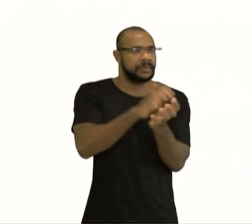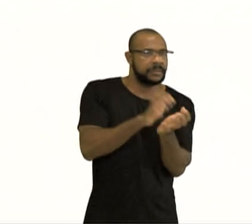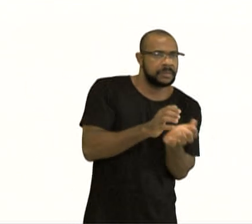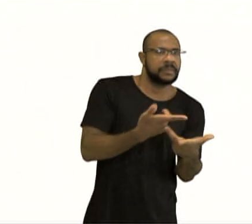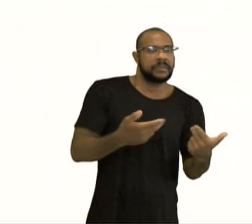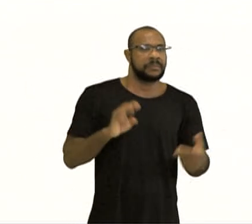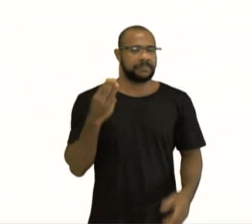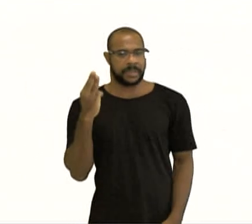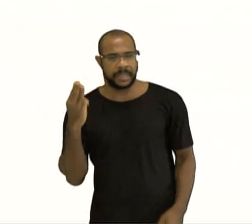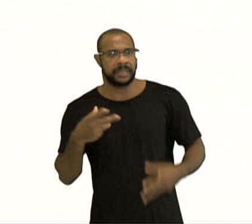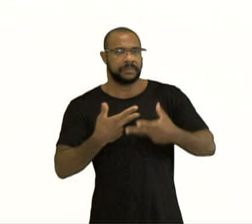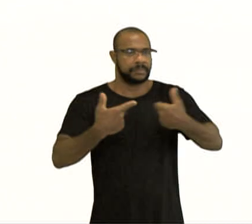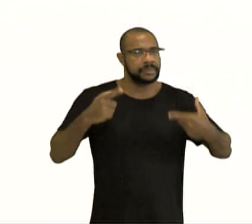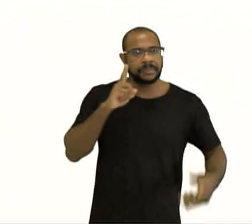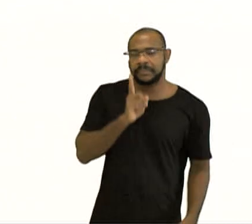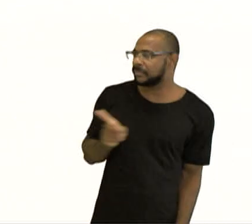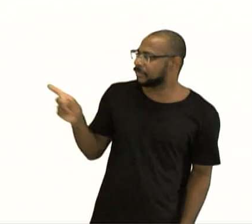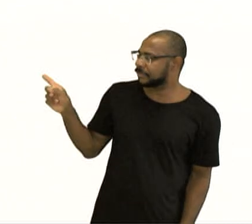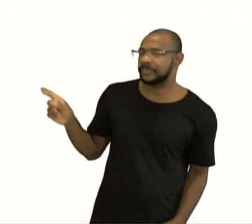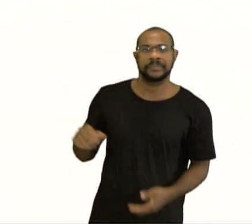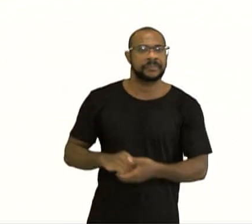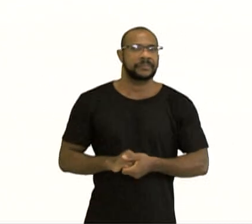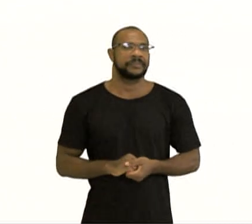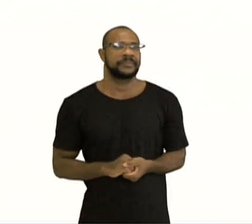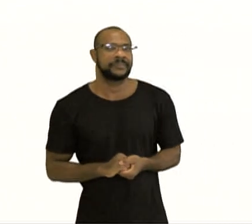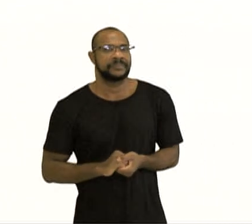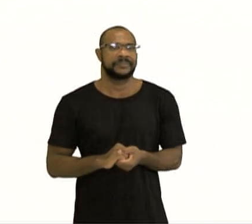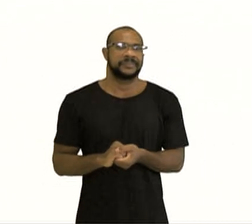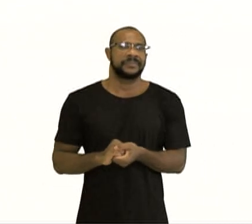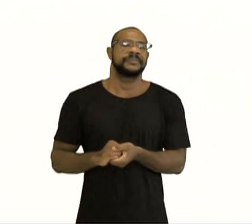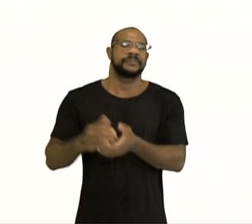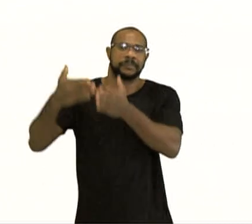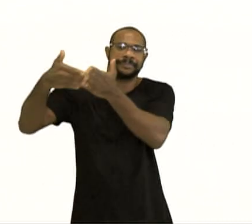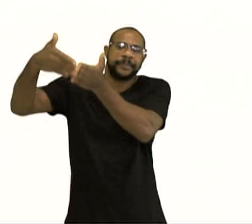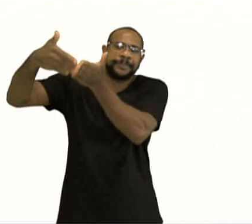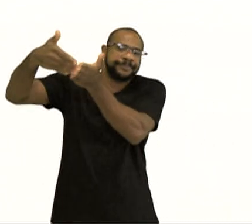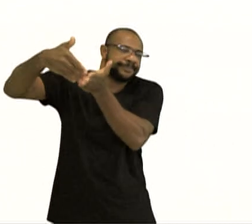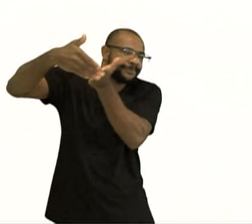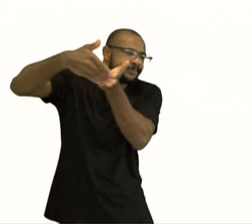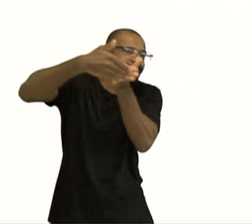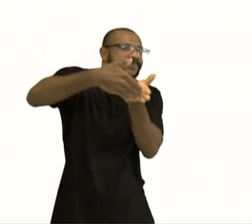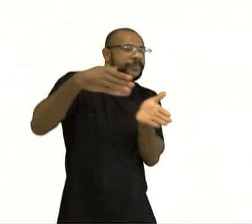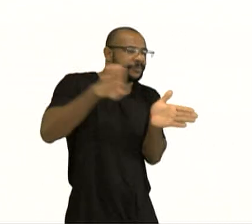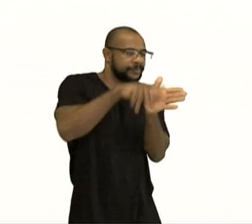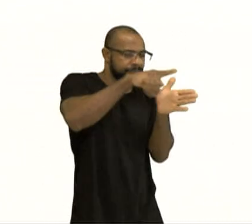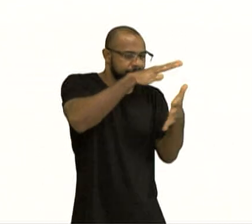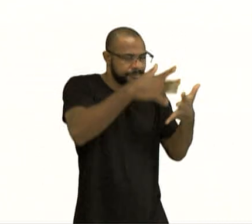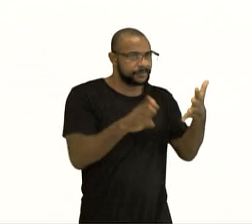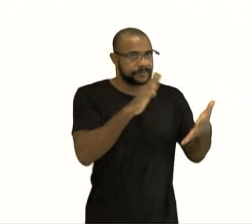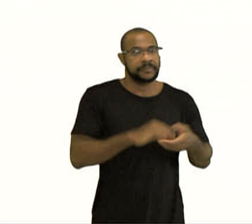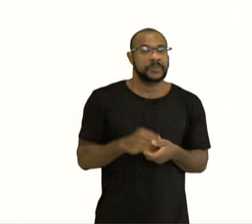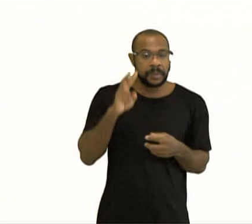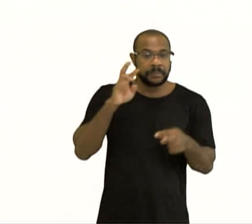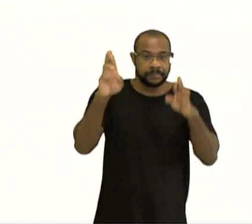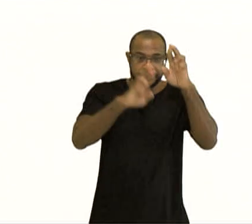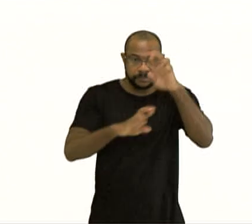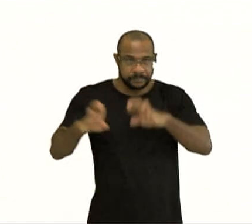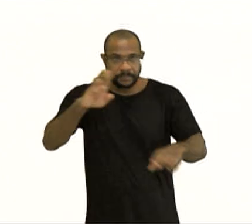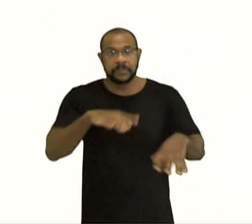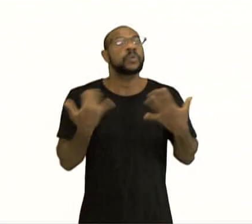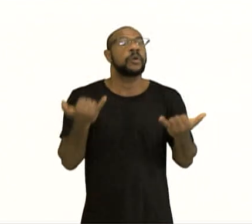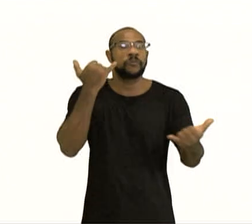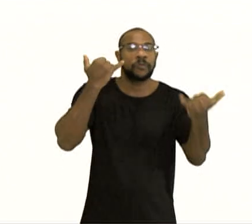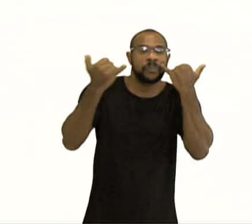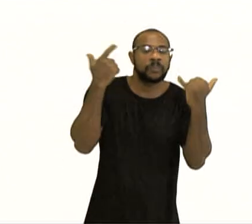São Luís, alguns aqui em outras regiões da América, como da América Central. Então, analisando o mapa, que informações a